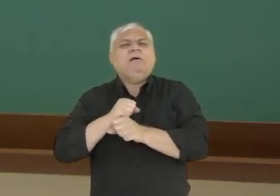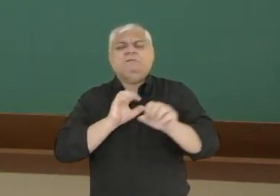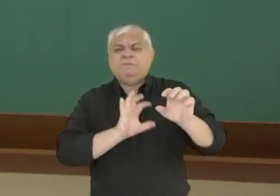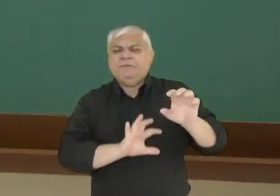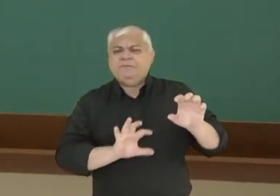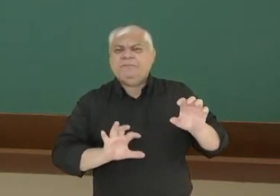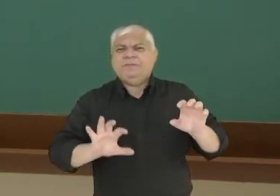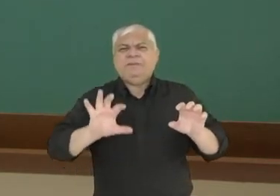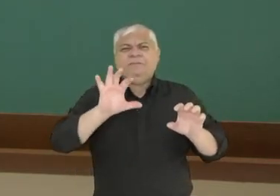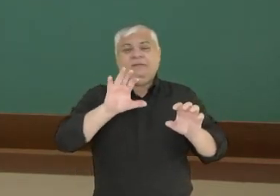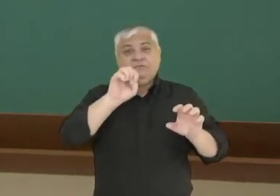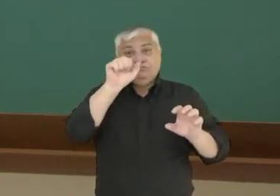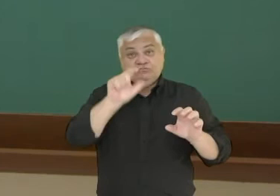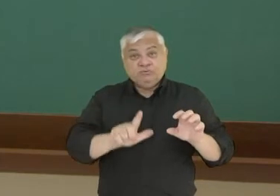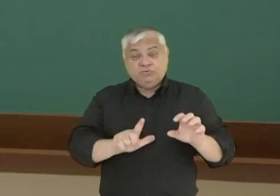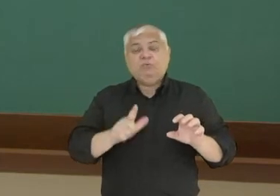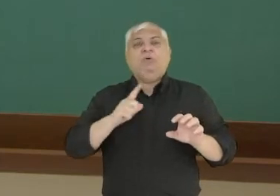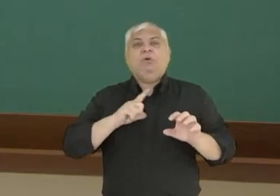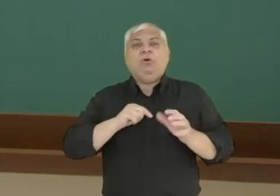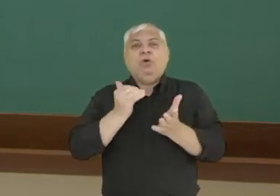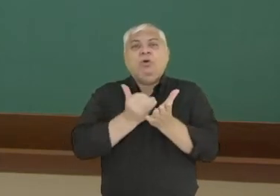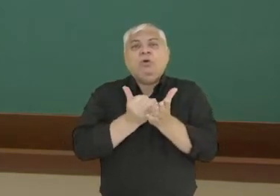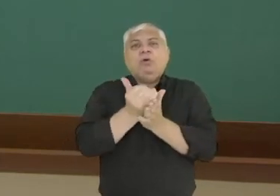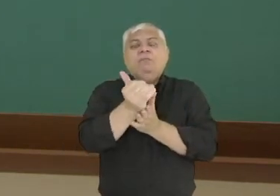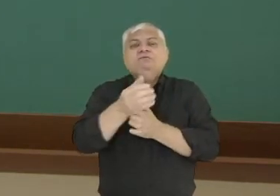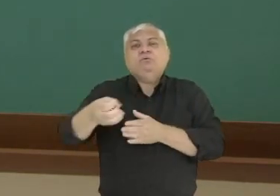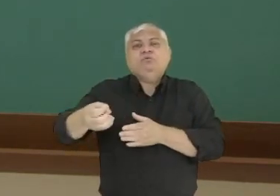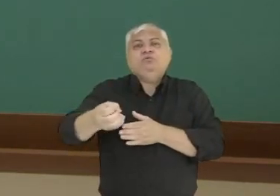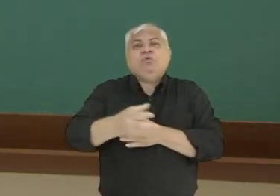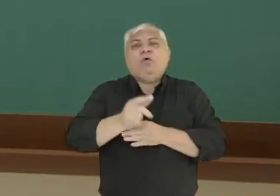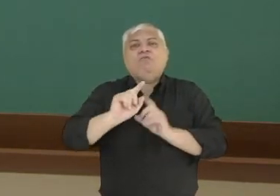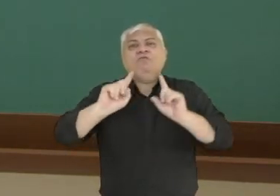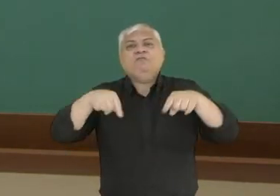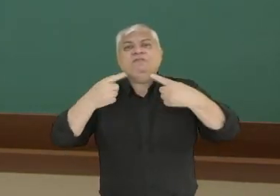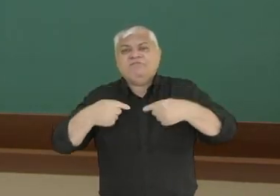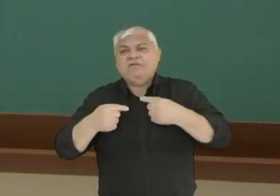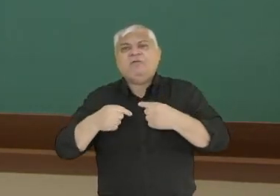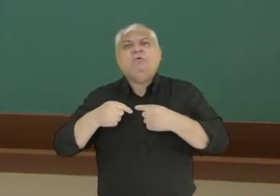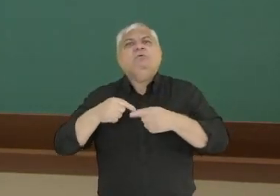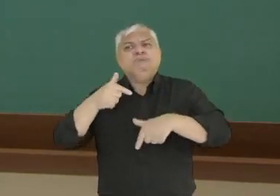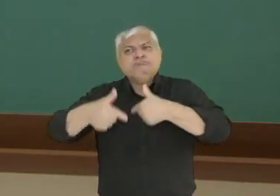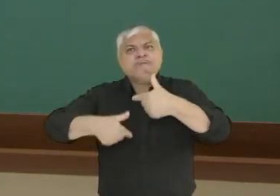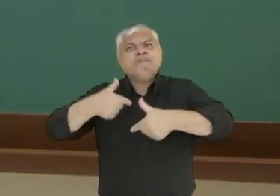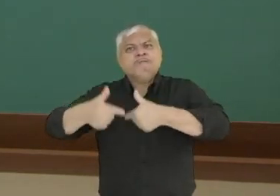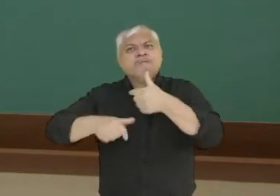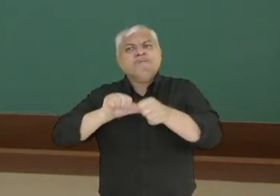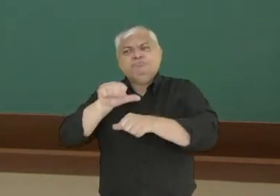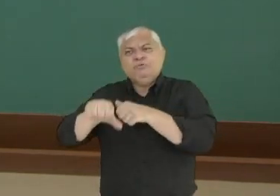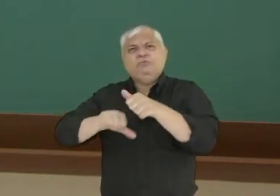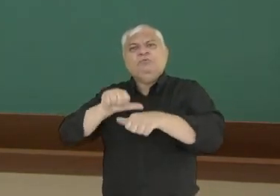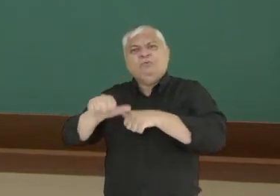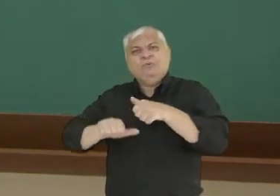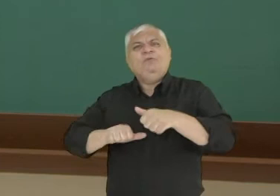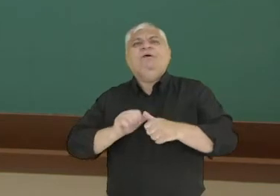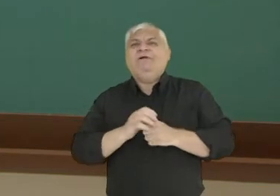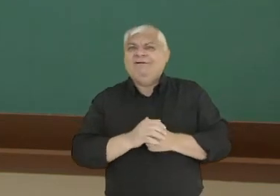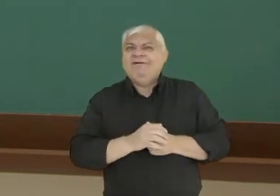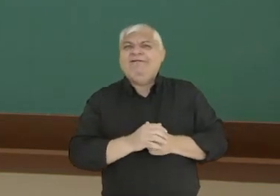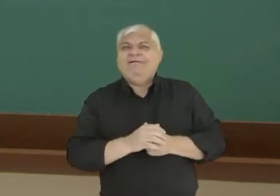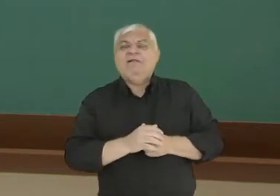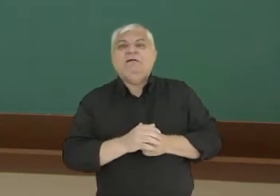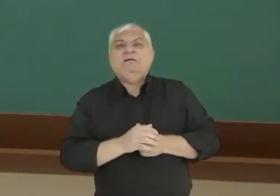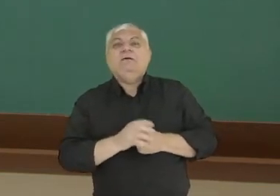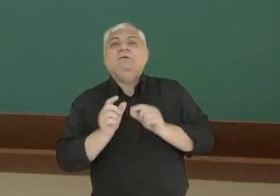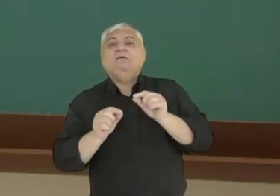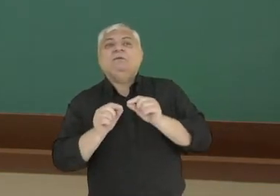da Região Sul ingressou em uma nova etapa produtiva ou seja teve uma mudança ali na questão produtiva